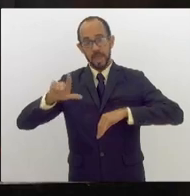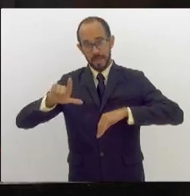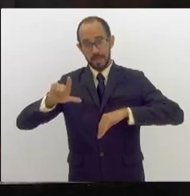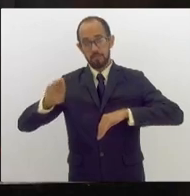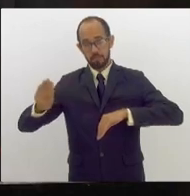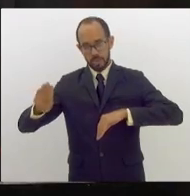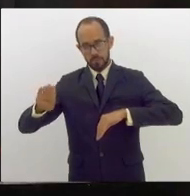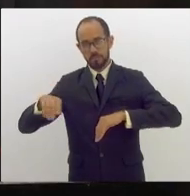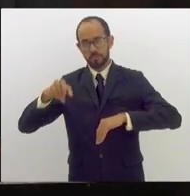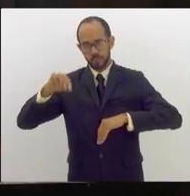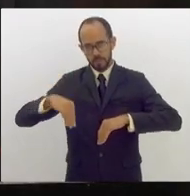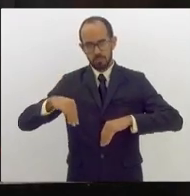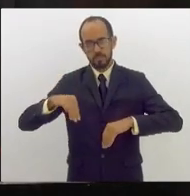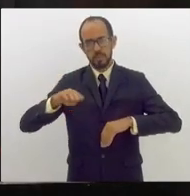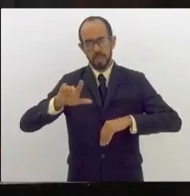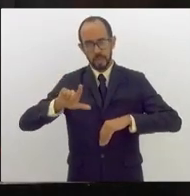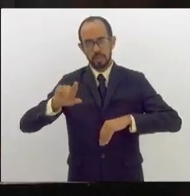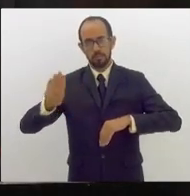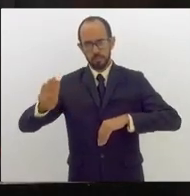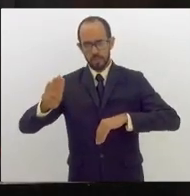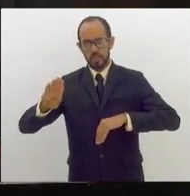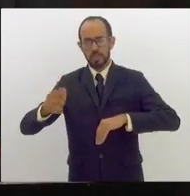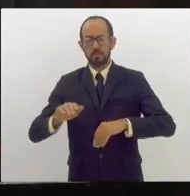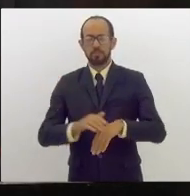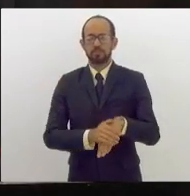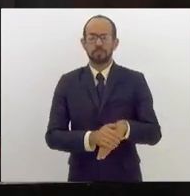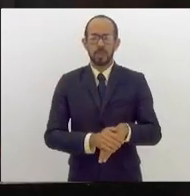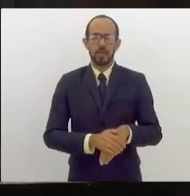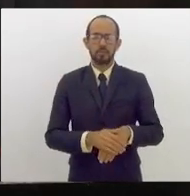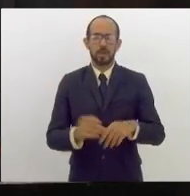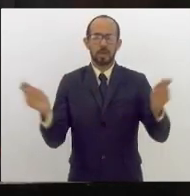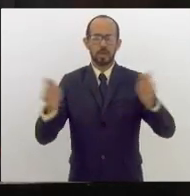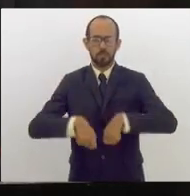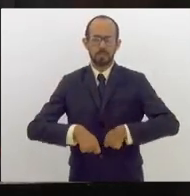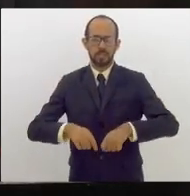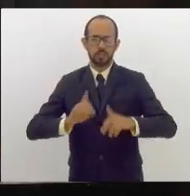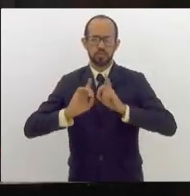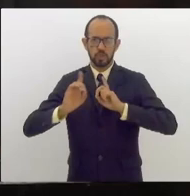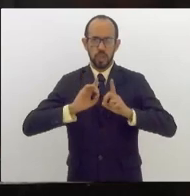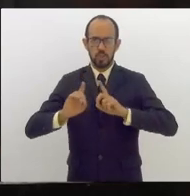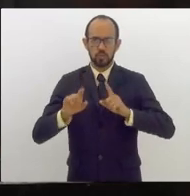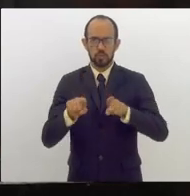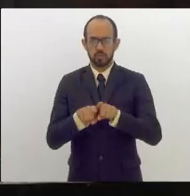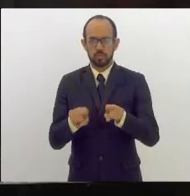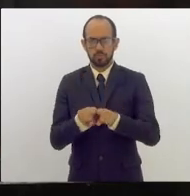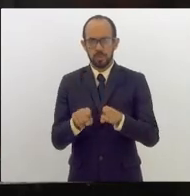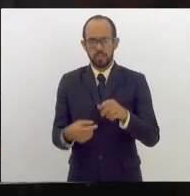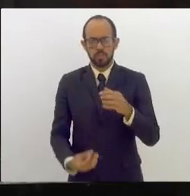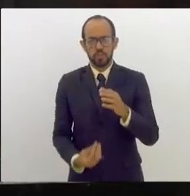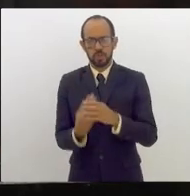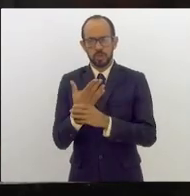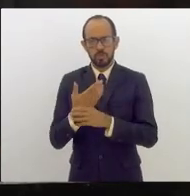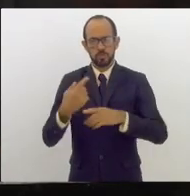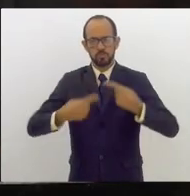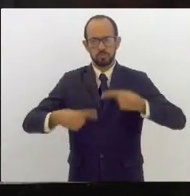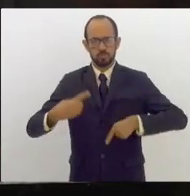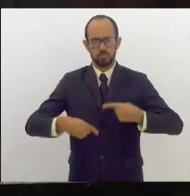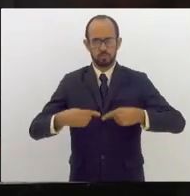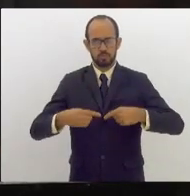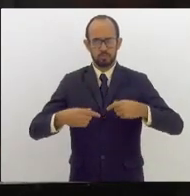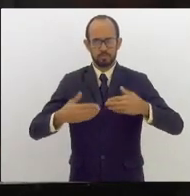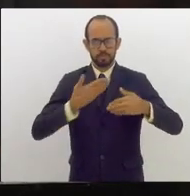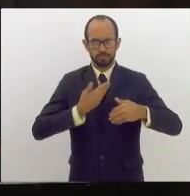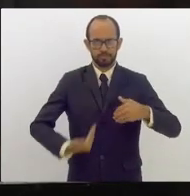é por liderar esse movimento e pra capacidade diálogo e de formulação é do tema sobre a política pública de habitação e